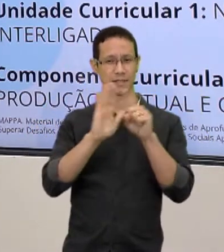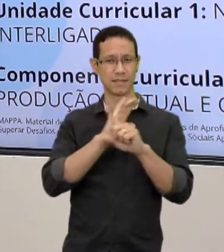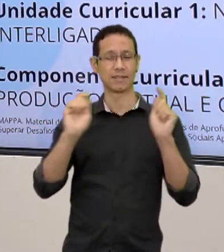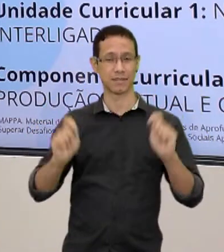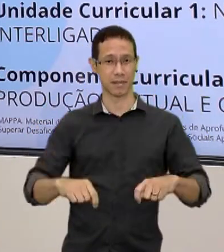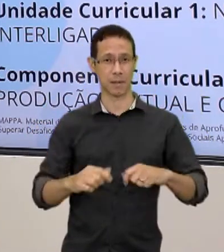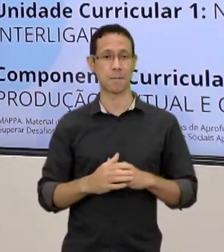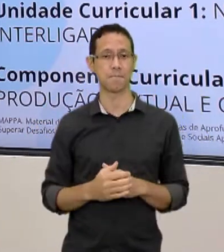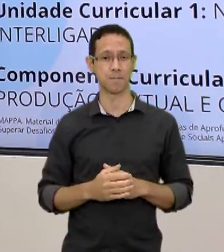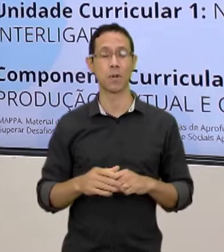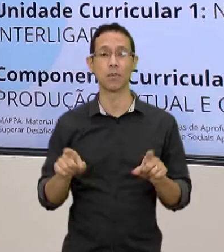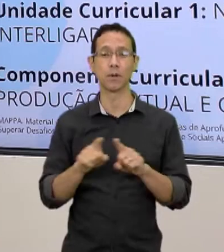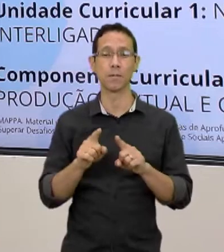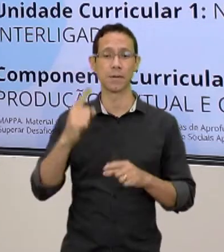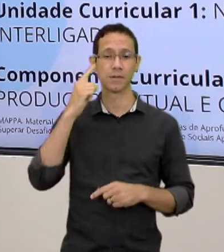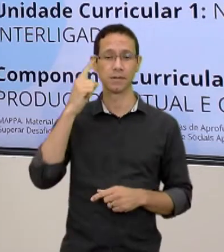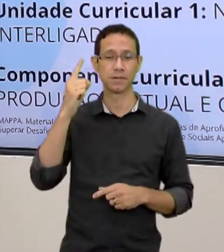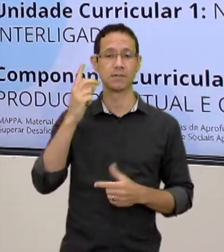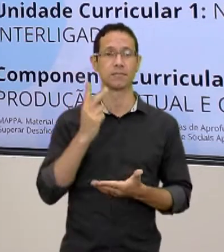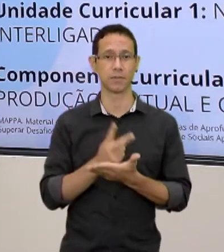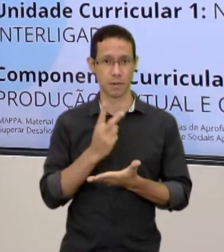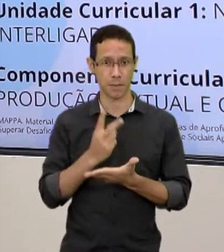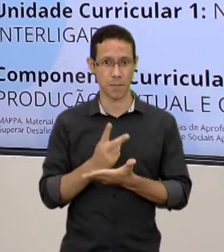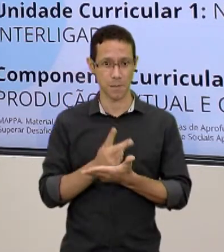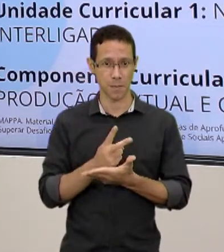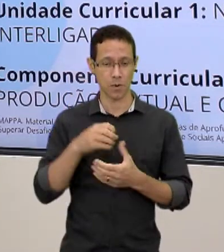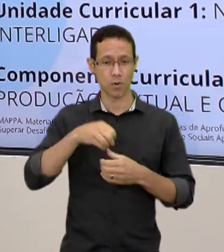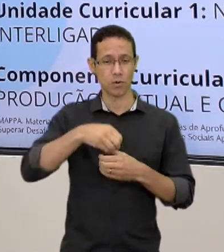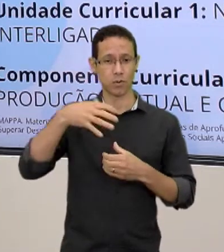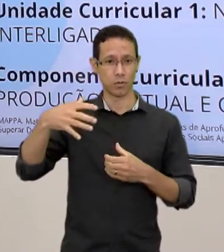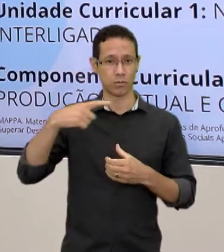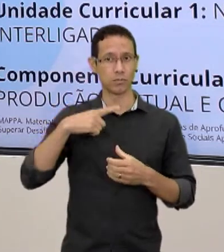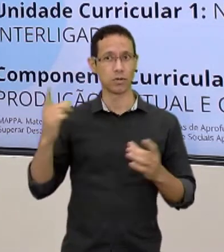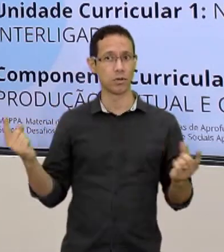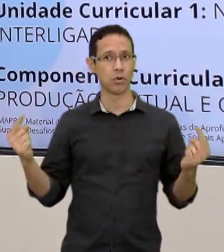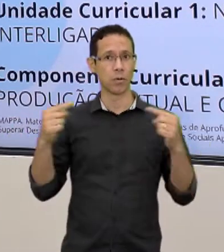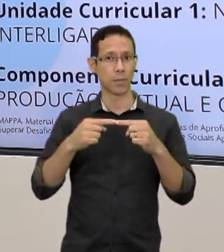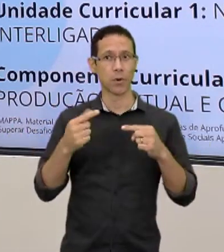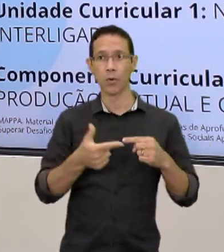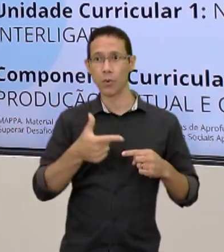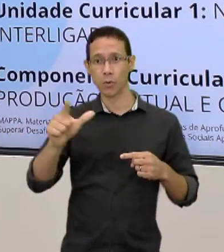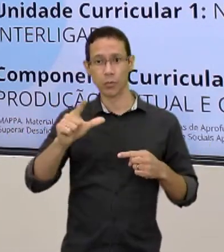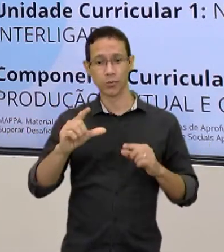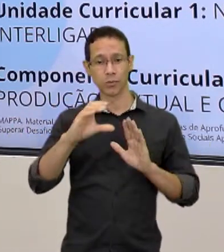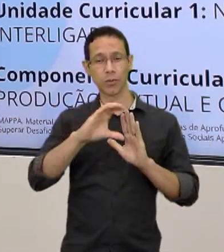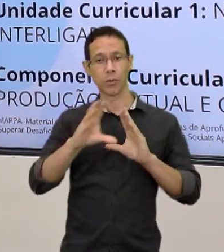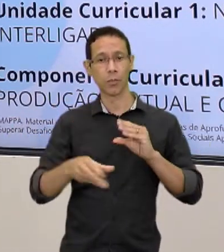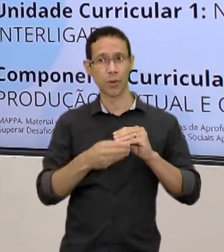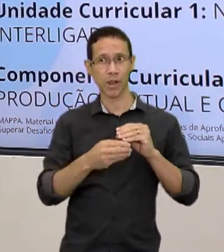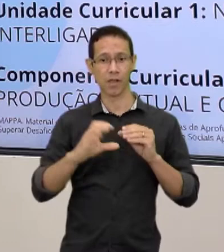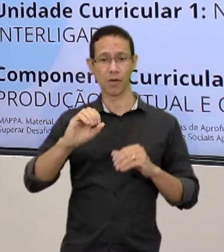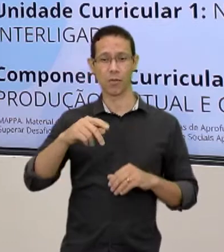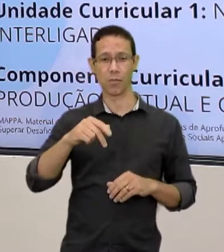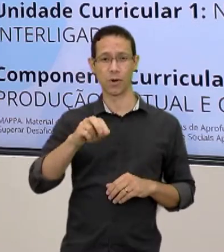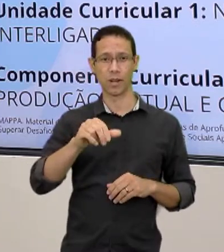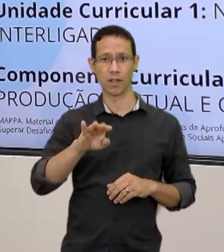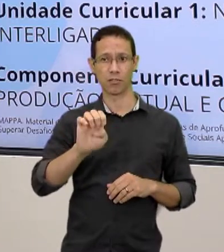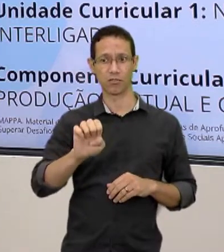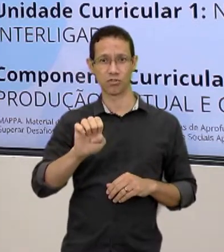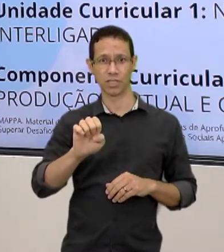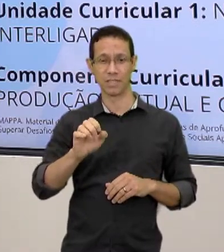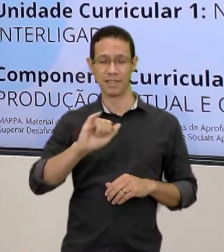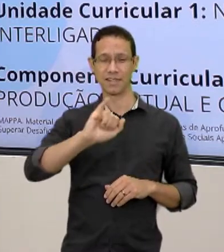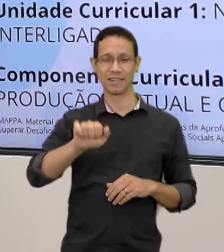E lembrando que sempre o conteúdo ele vai estar conectado com outro componente. Então vocês vão observar que com a